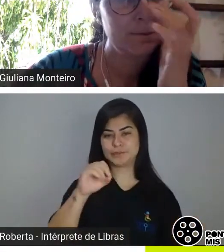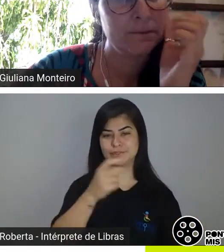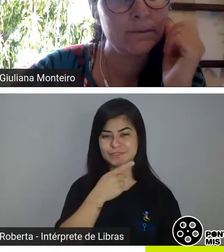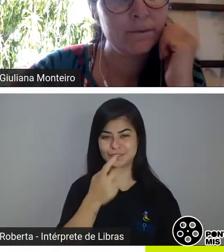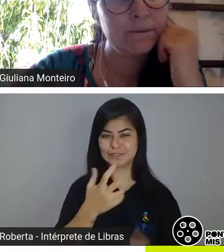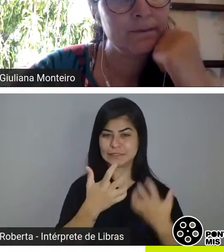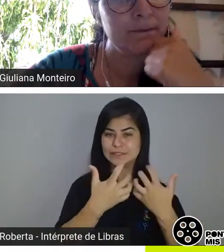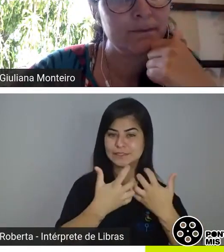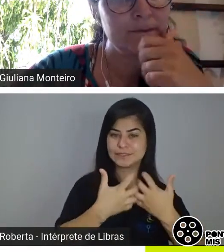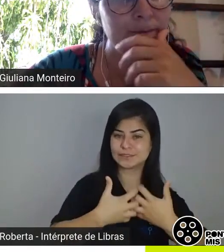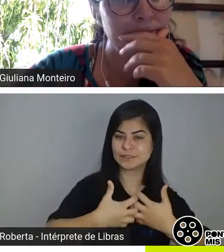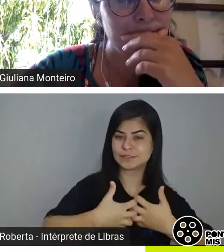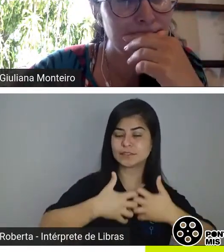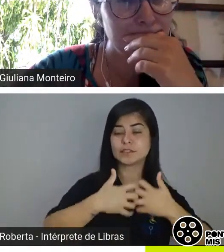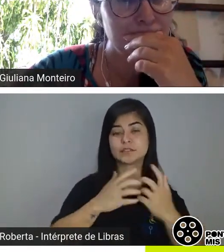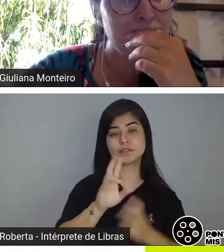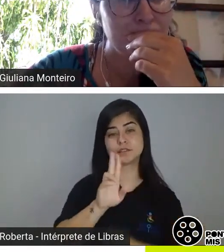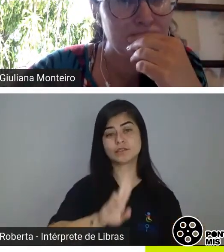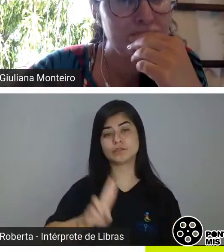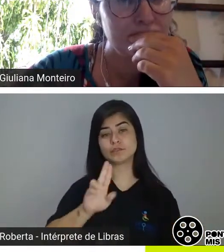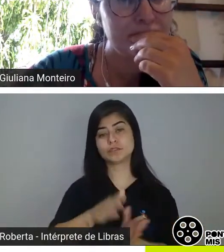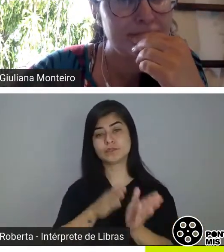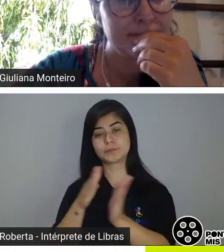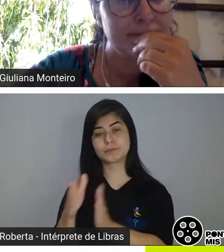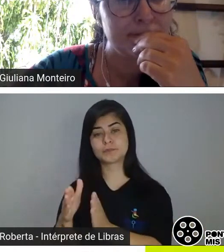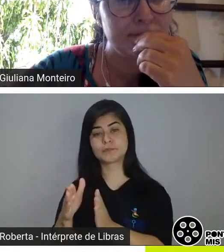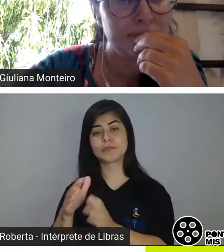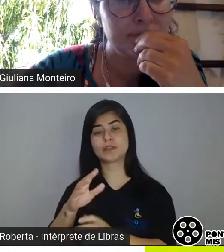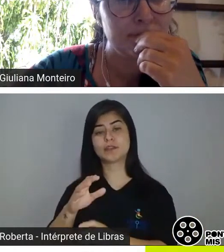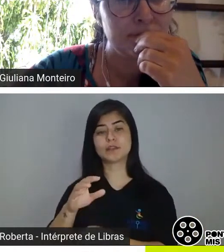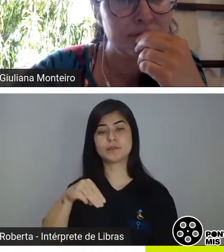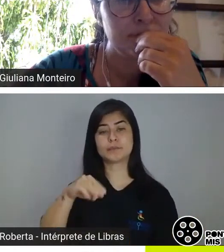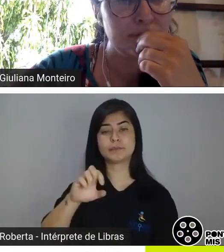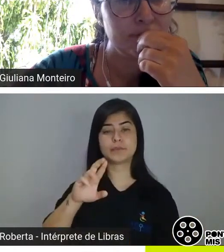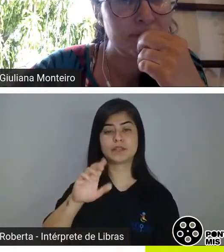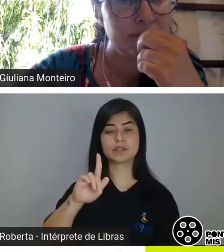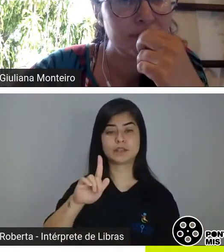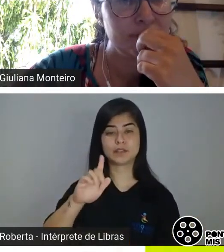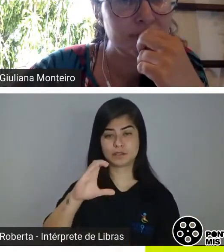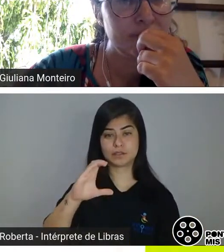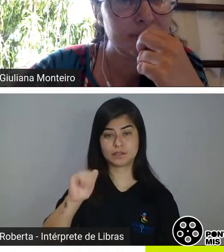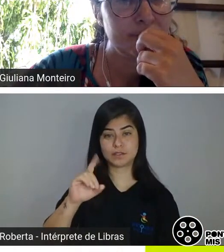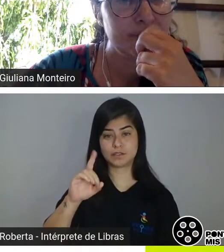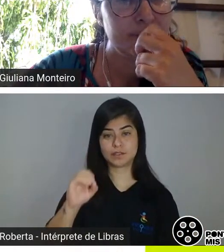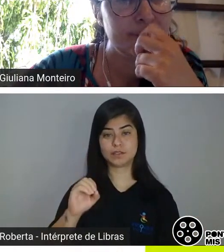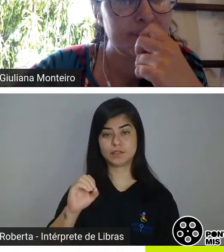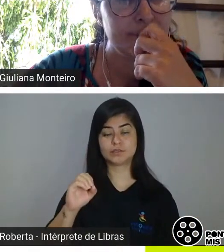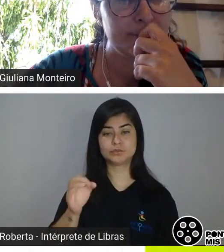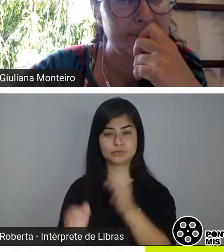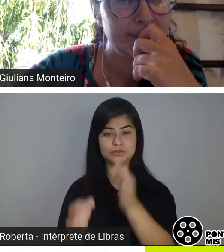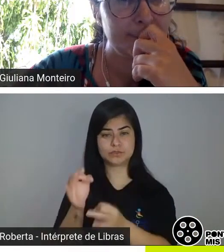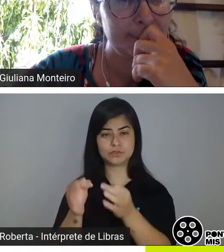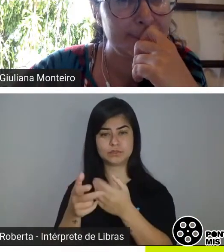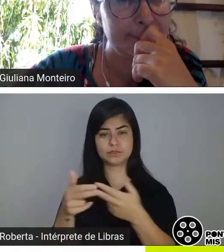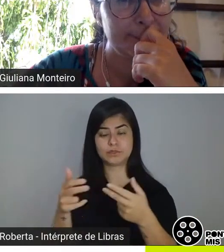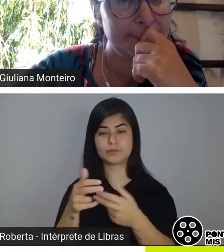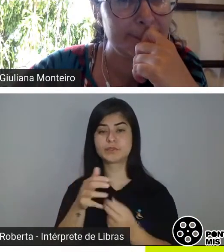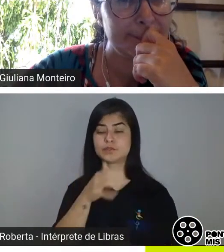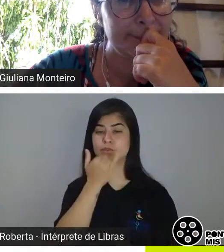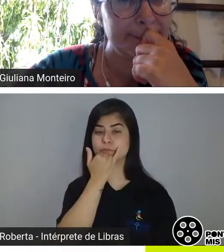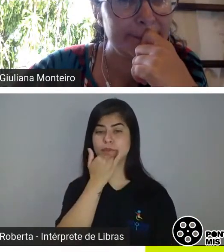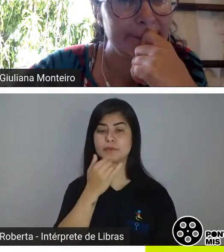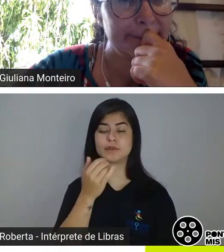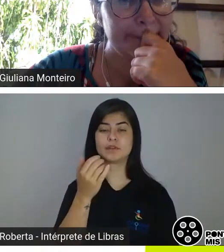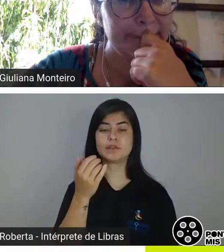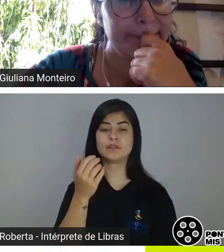eu usei no Mercado de Notícias. Algumas coisas, eu falei disso sobre a mídia no Mercado de Notícias. Então,